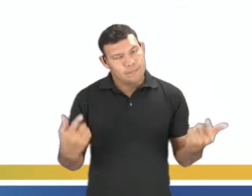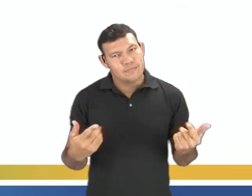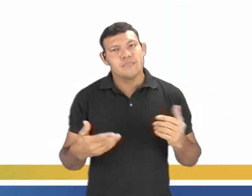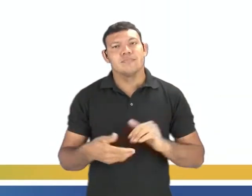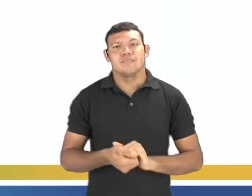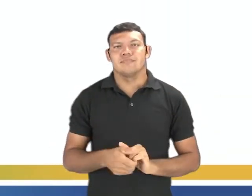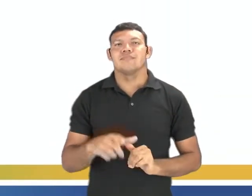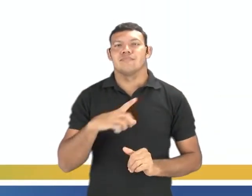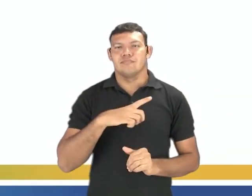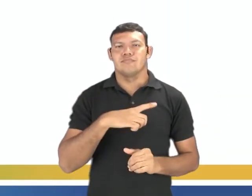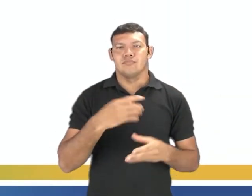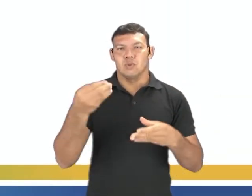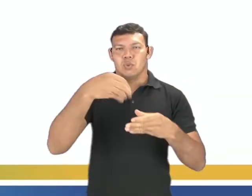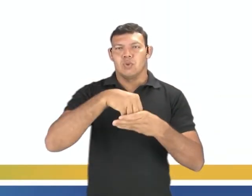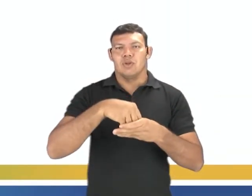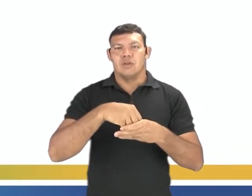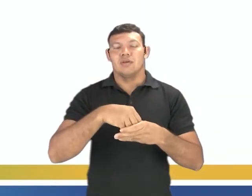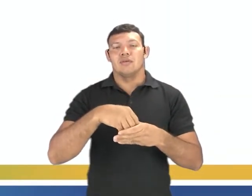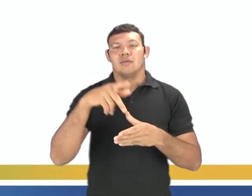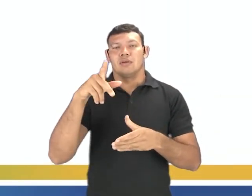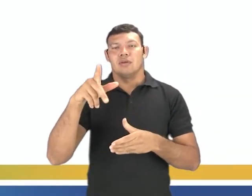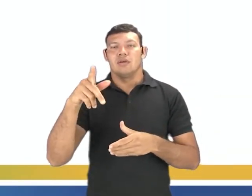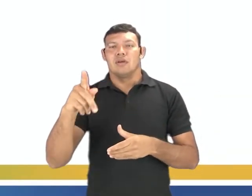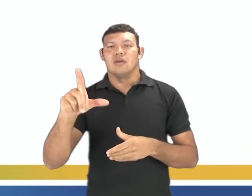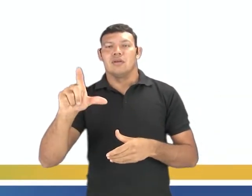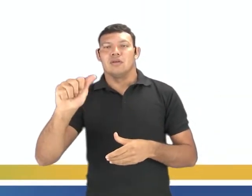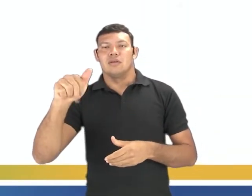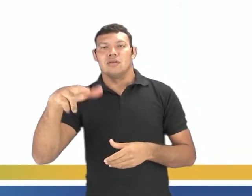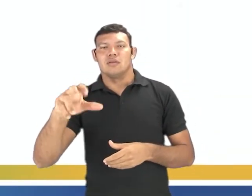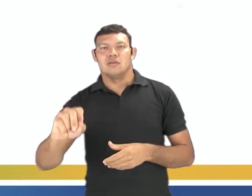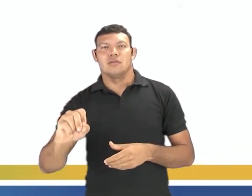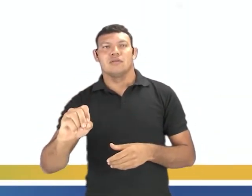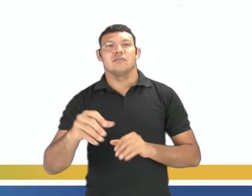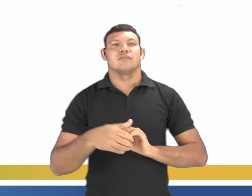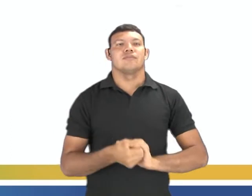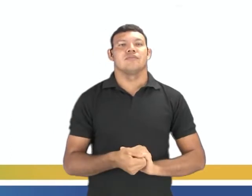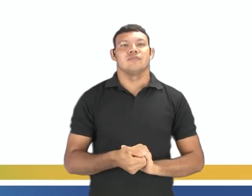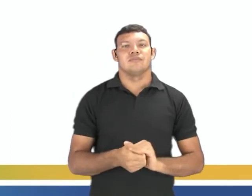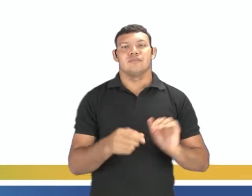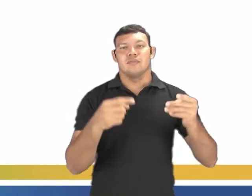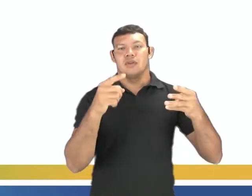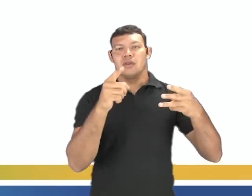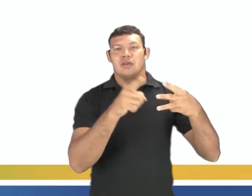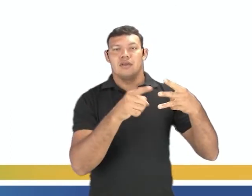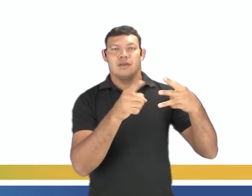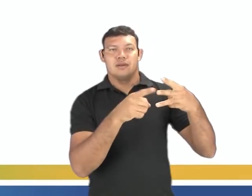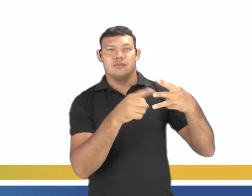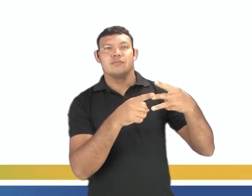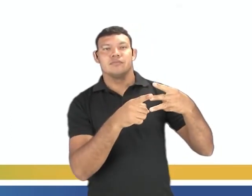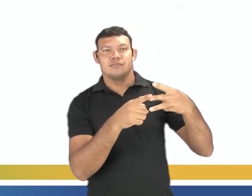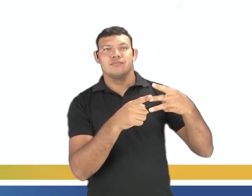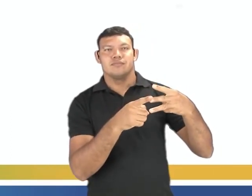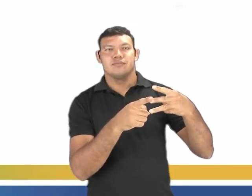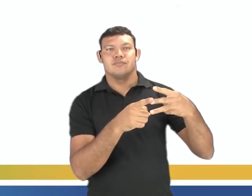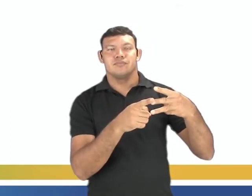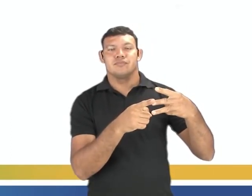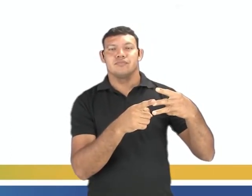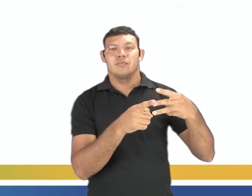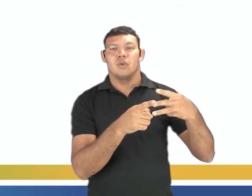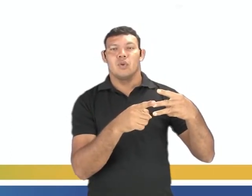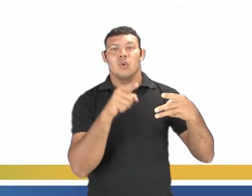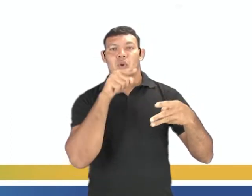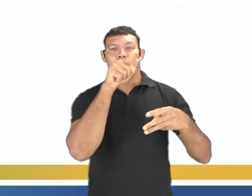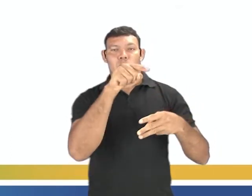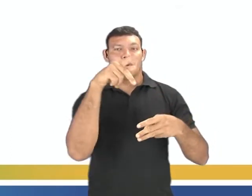assim determina um plano. O segundo caso é por um ponto P e uma reta